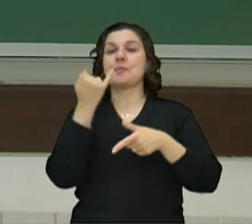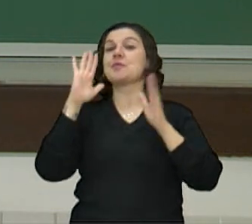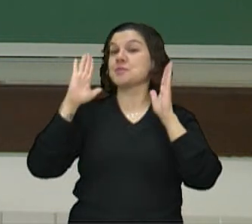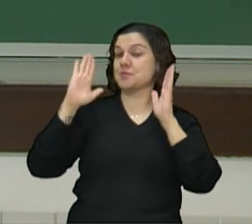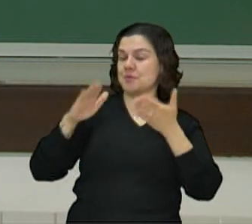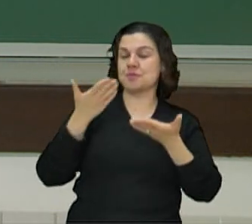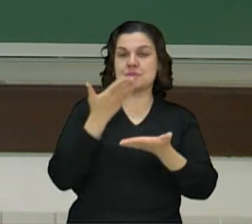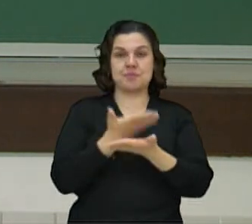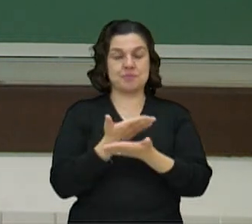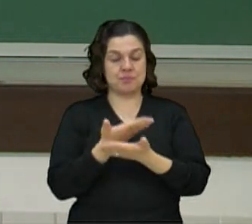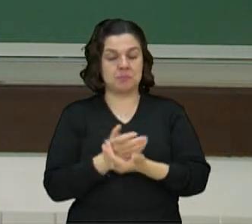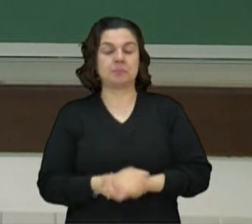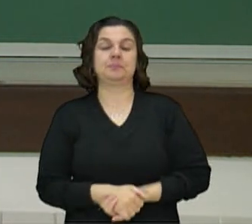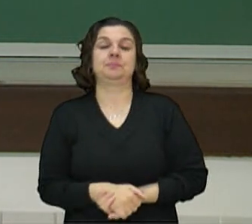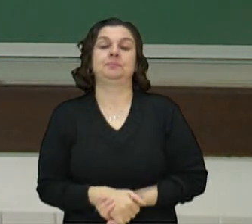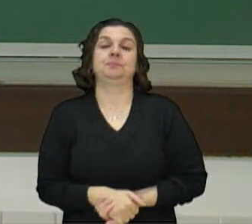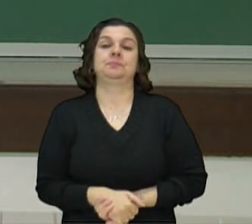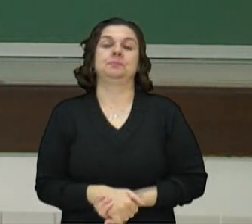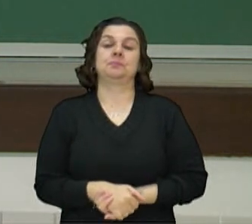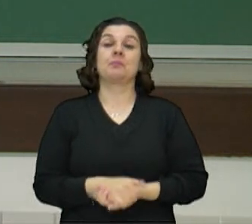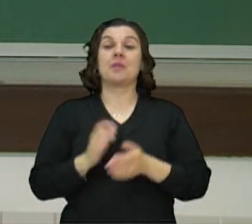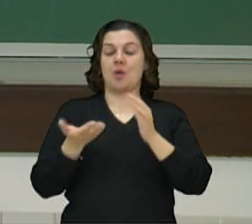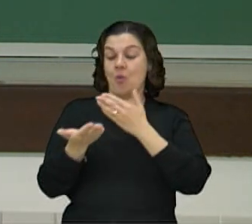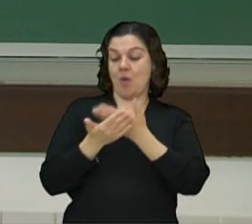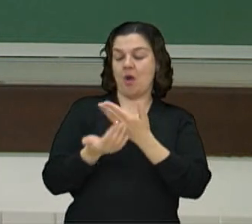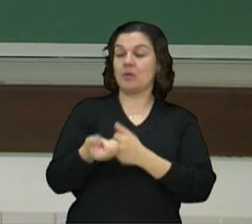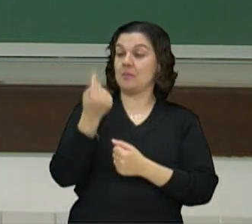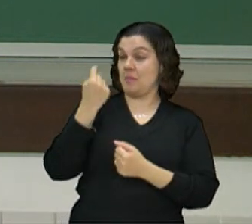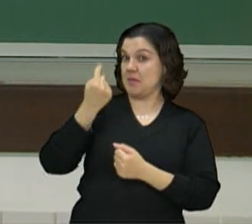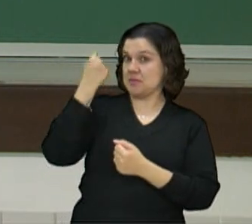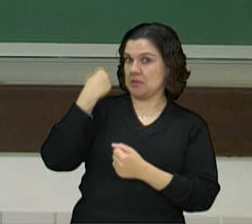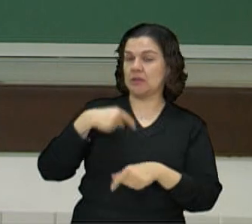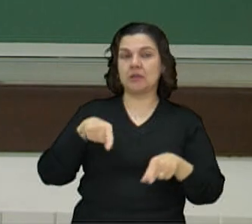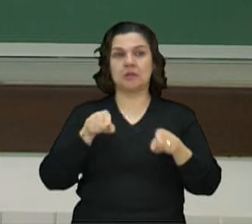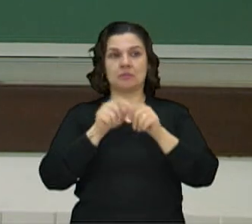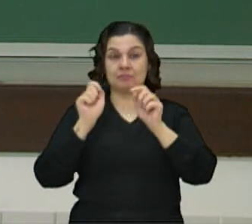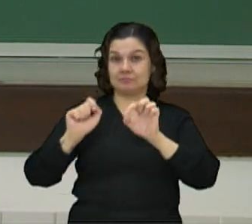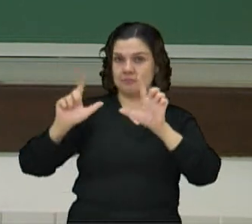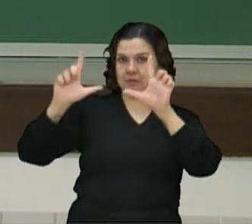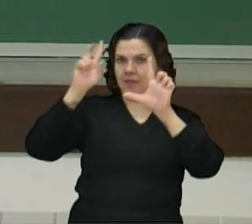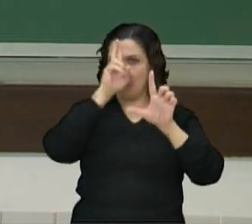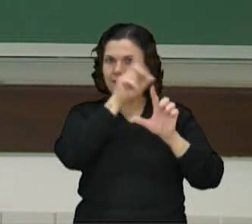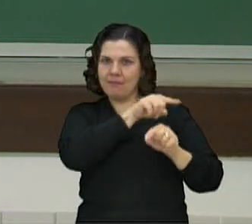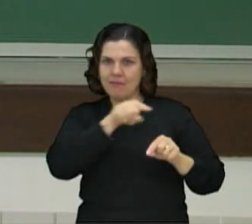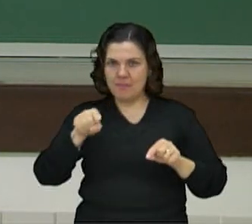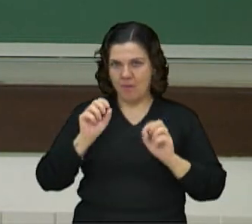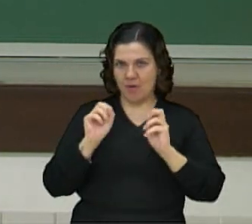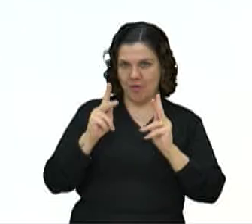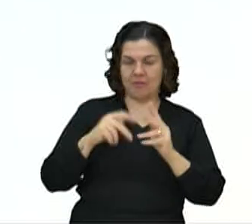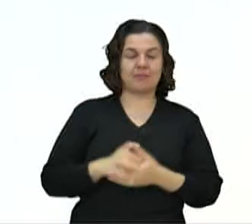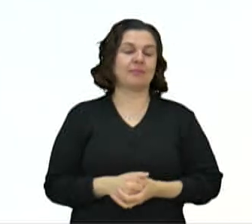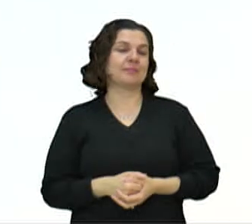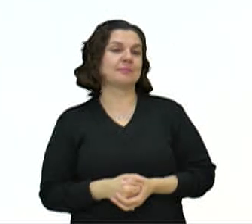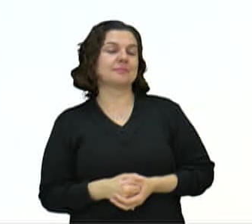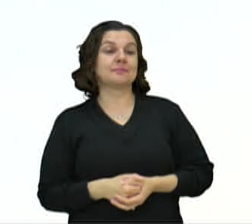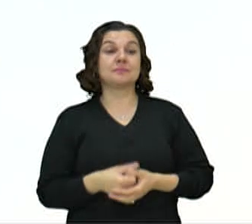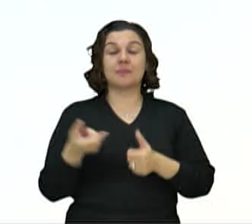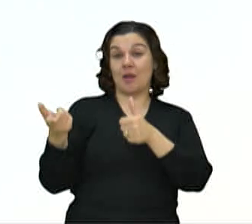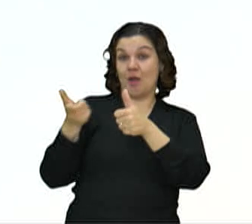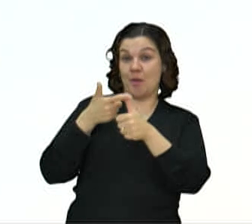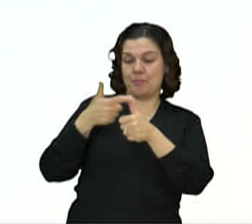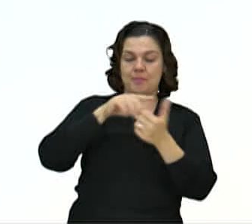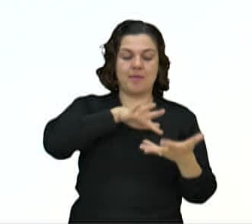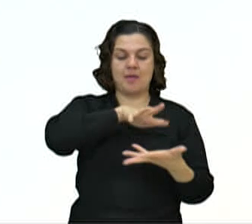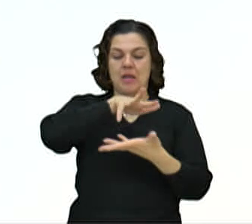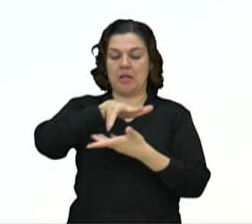já estudamos. Foi algumas aulas atrás, então tem uma tela de revisão para você. Olha aí. A Primeira